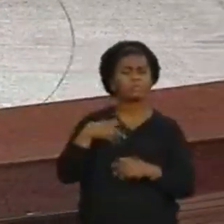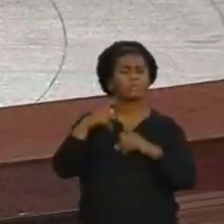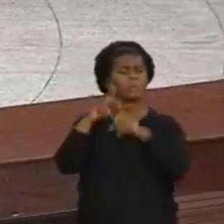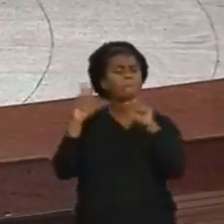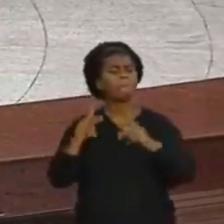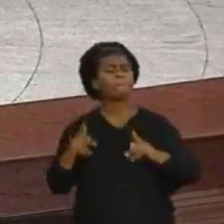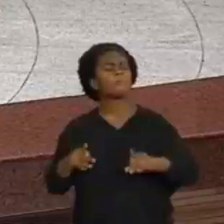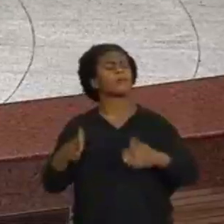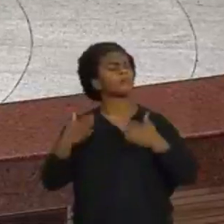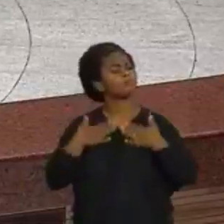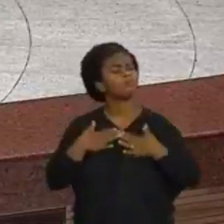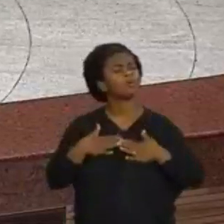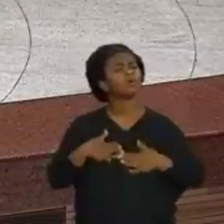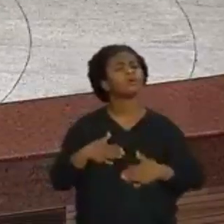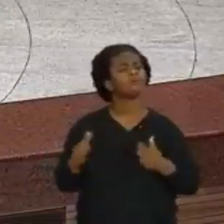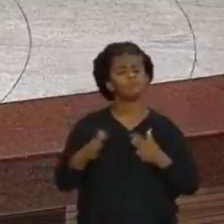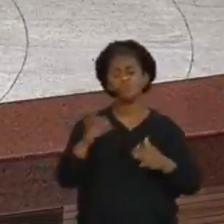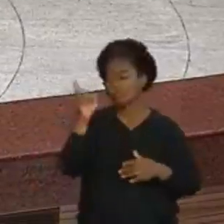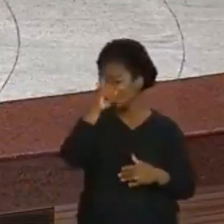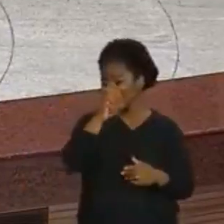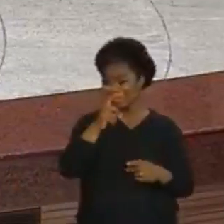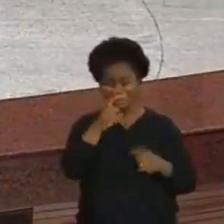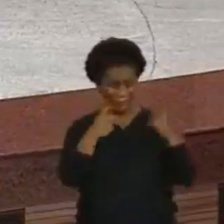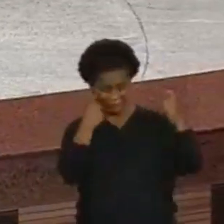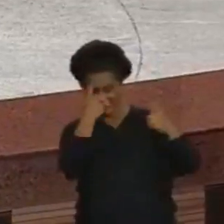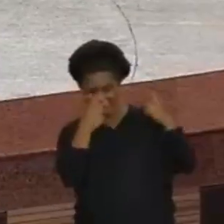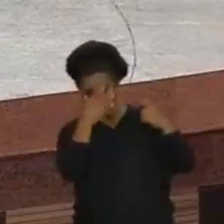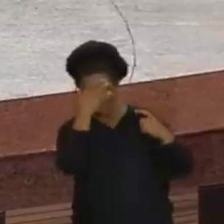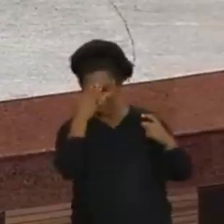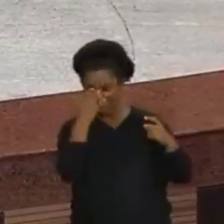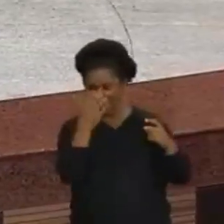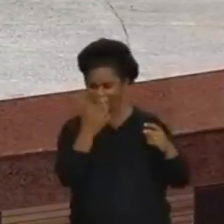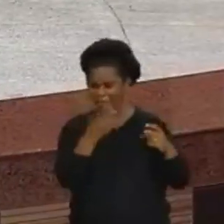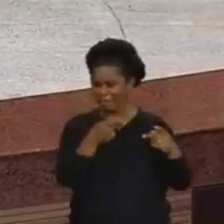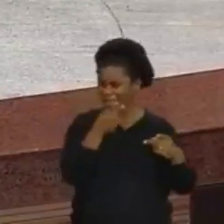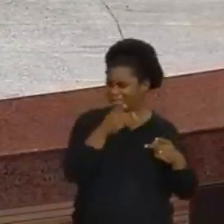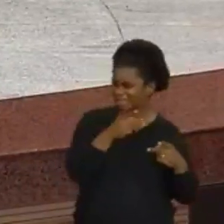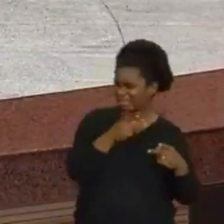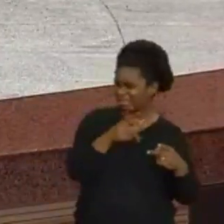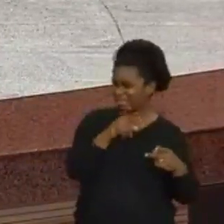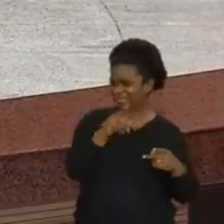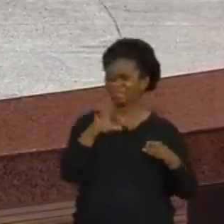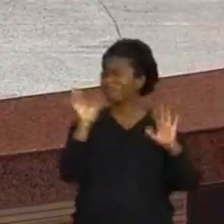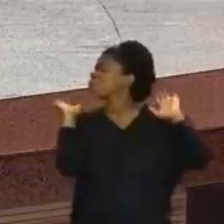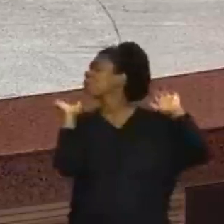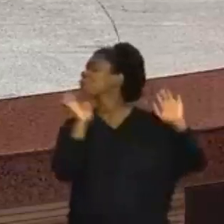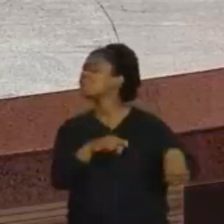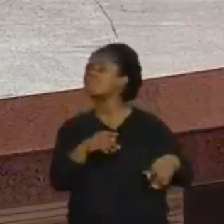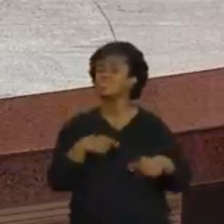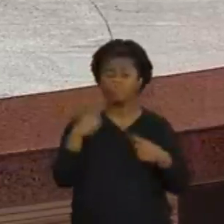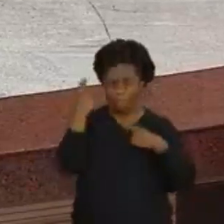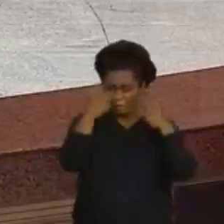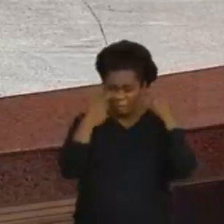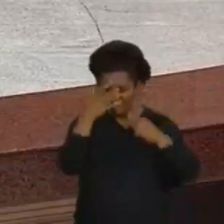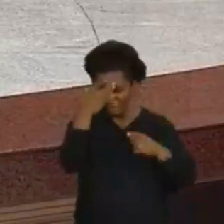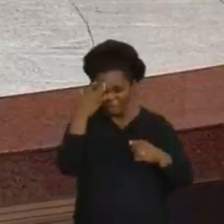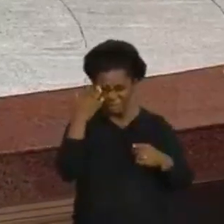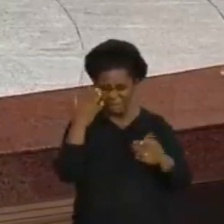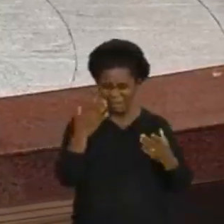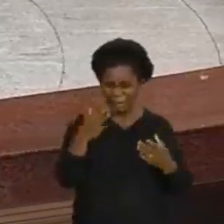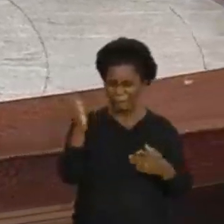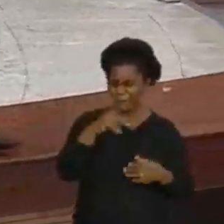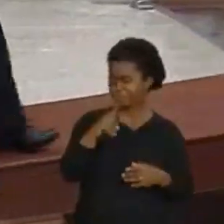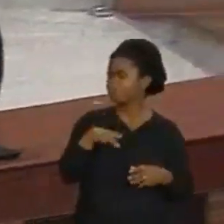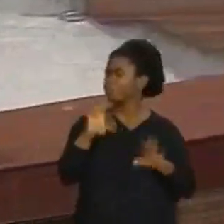abalado por nada, você não se preocupa com o que falam de você, você não se preocupa com quem quer o seu mal, você não se preocupa com nada, porque